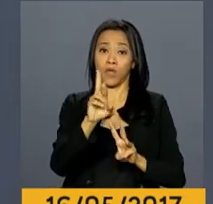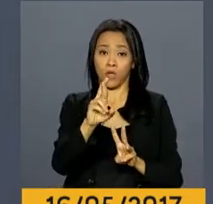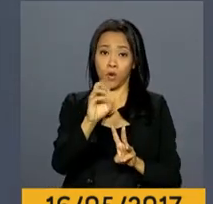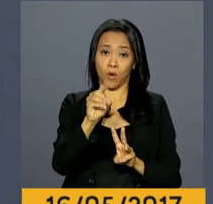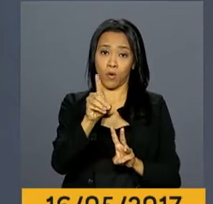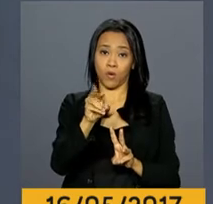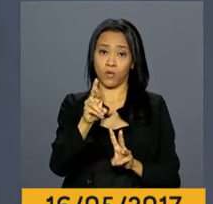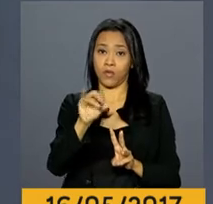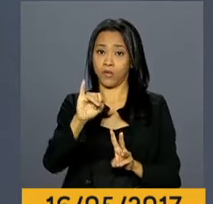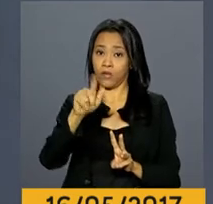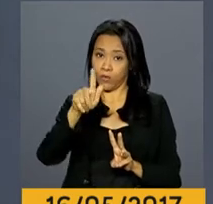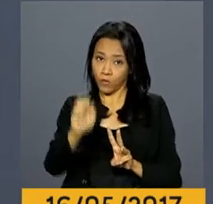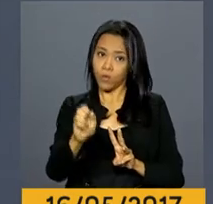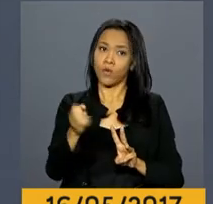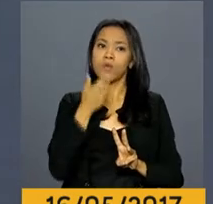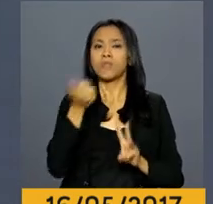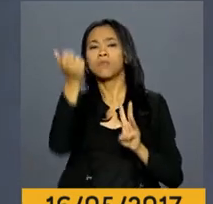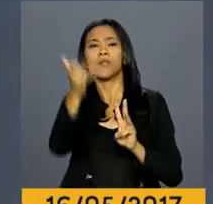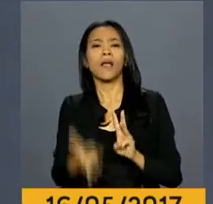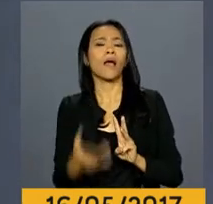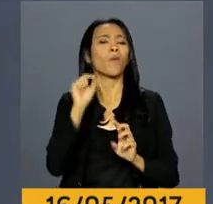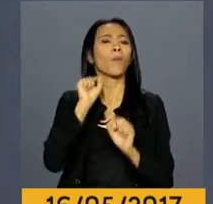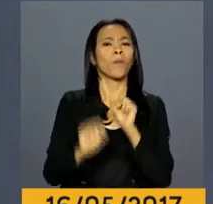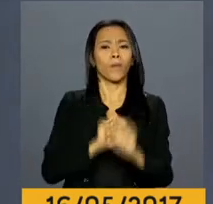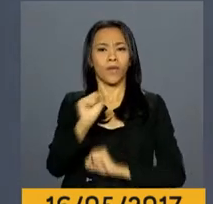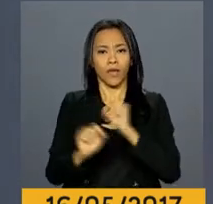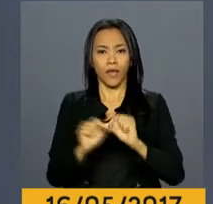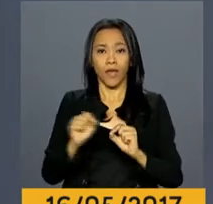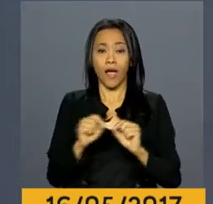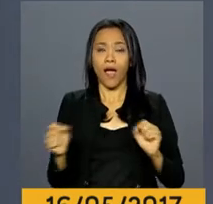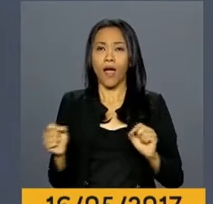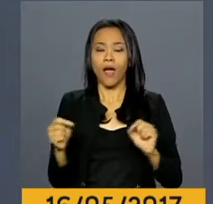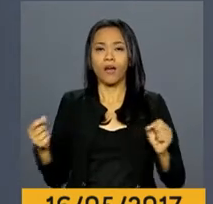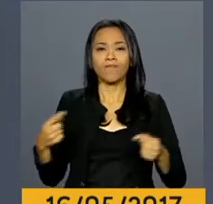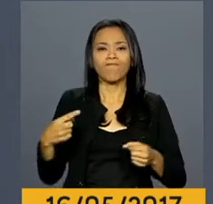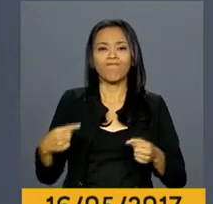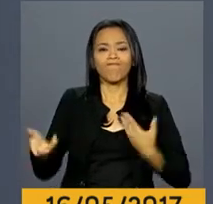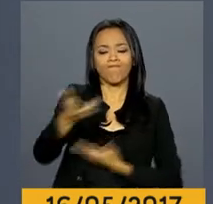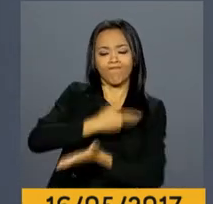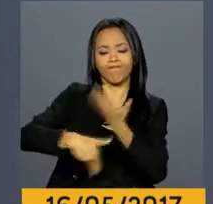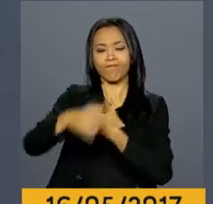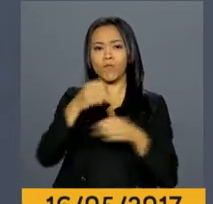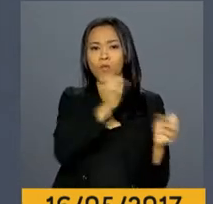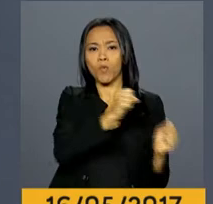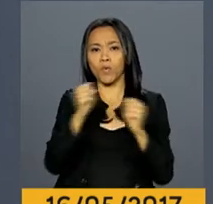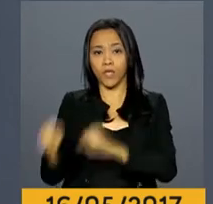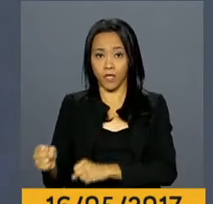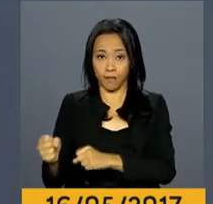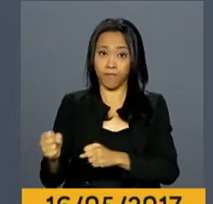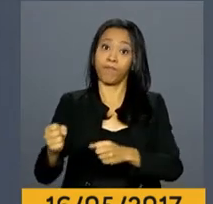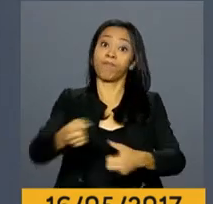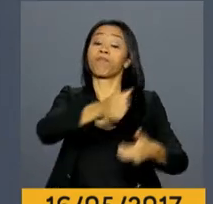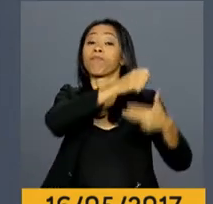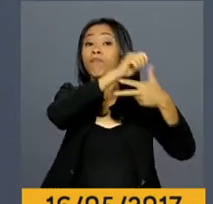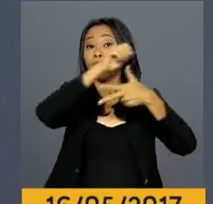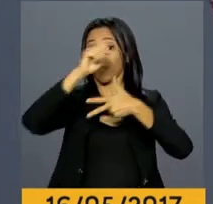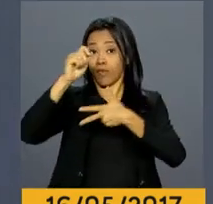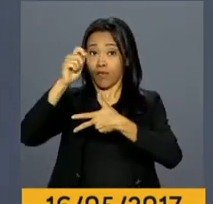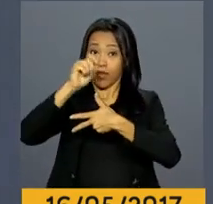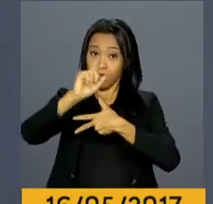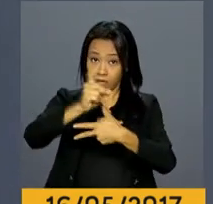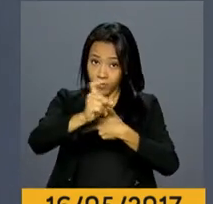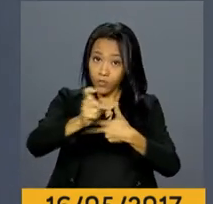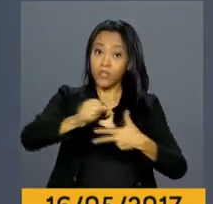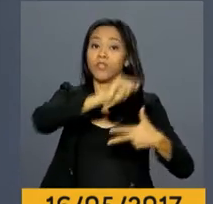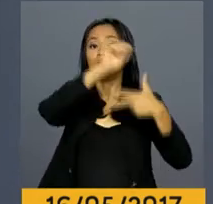revelar precisamente a integração que existe hoje entre o Poder Executivo e o Poder Legislativo. Vocês